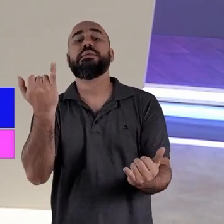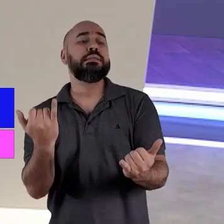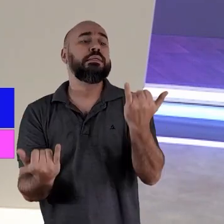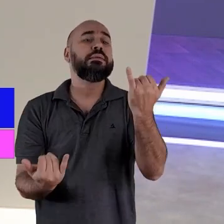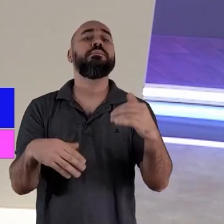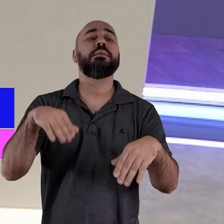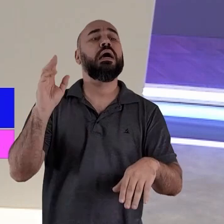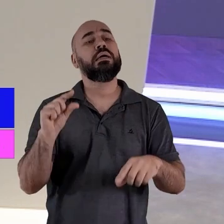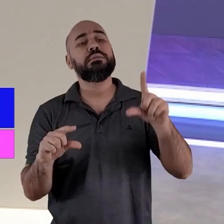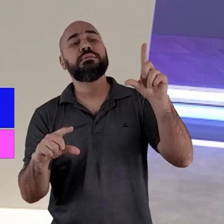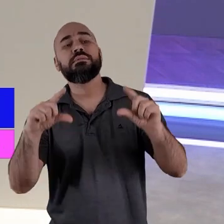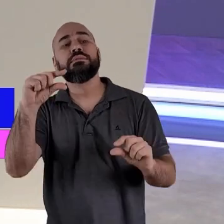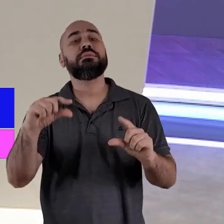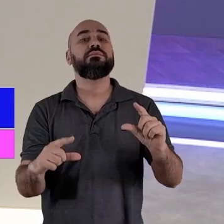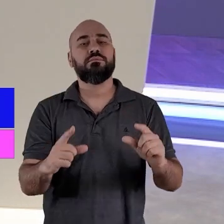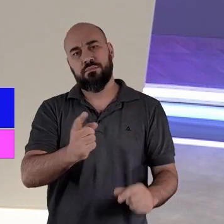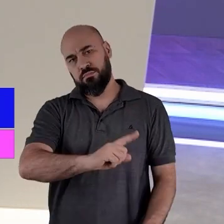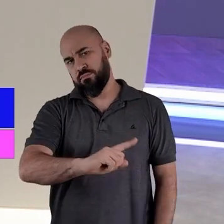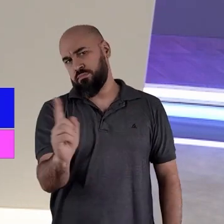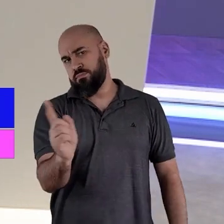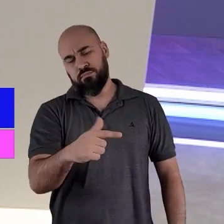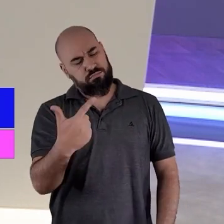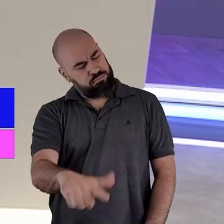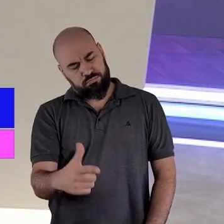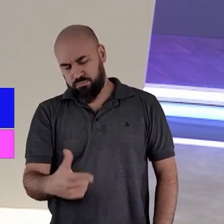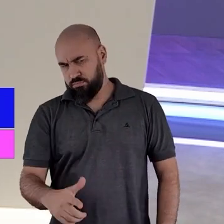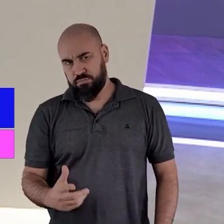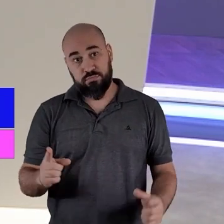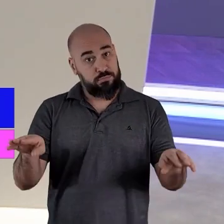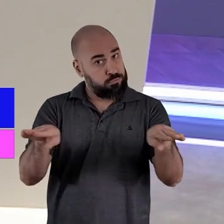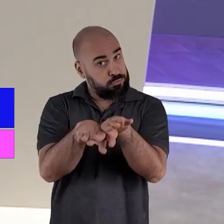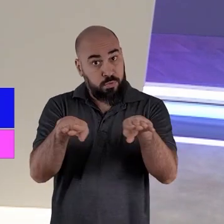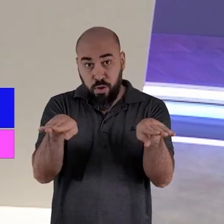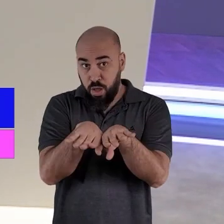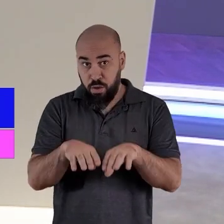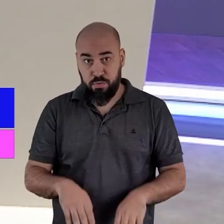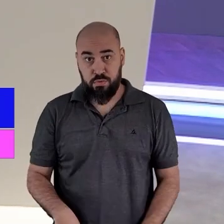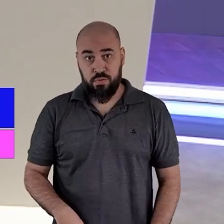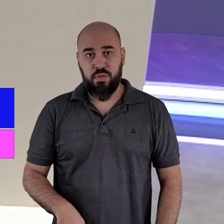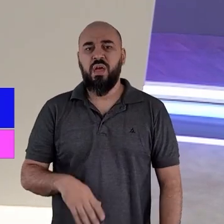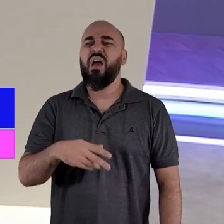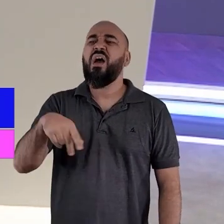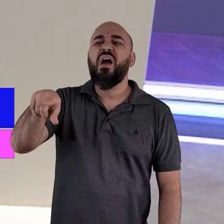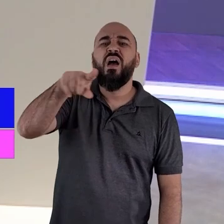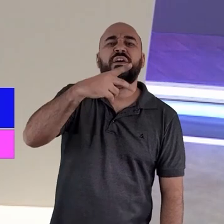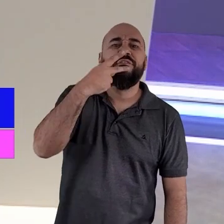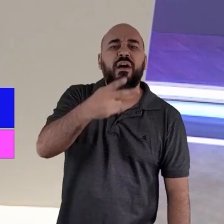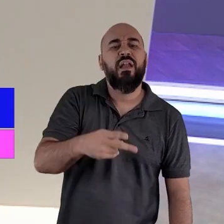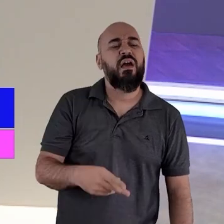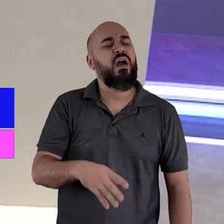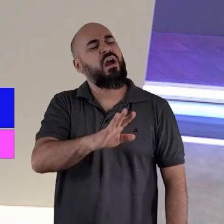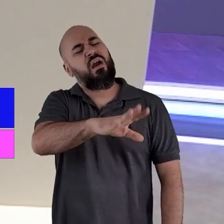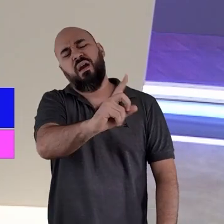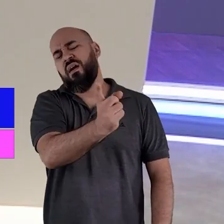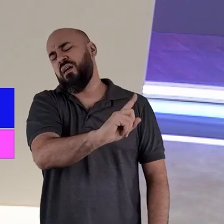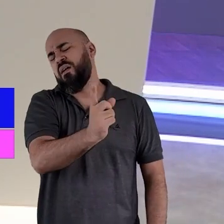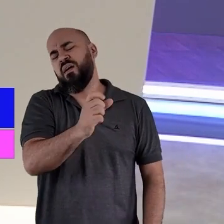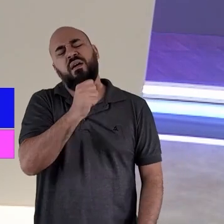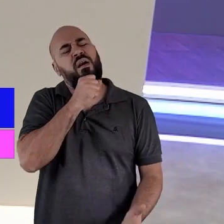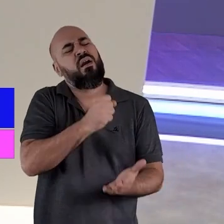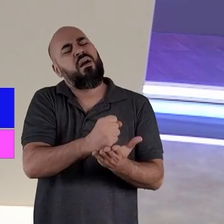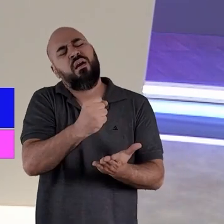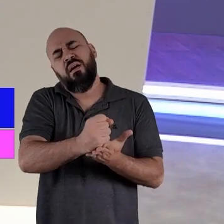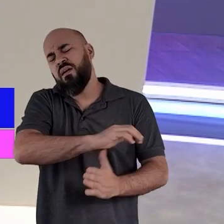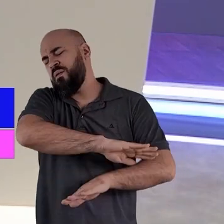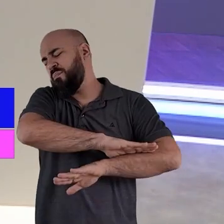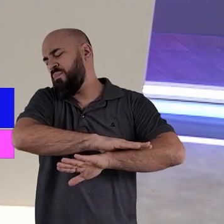Porque alguns podem até ensinar assim, não, o Antigo Testamento já foi, está no passado. Agora nós estamos no Novo Testamento, o que